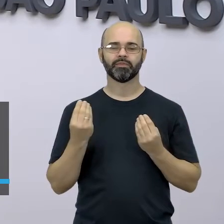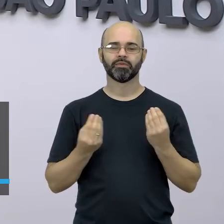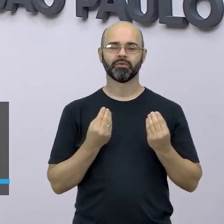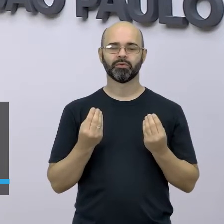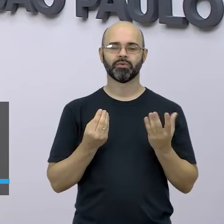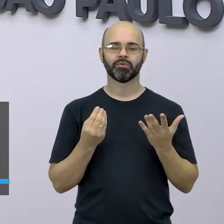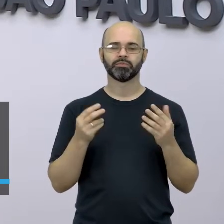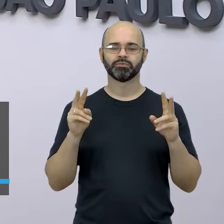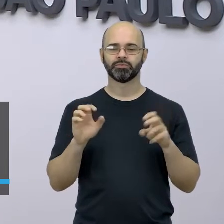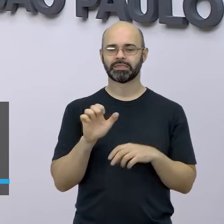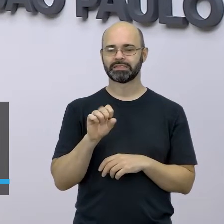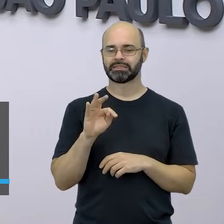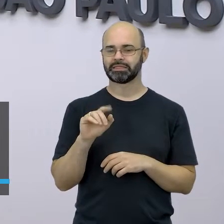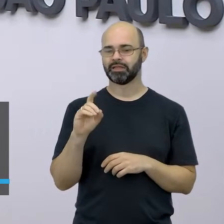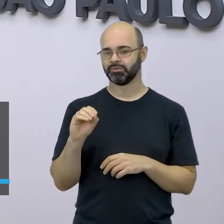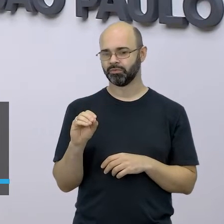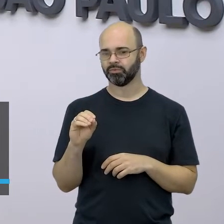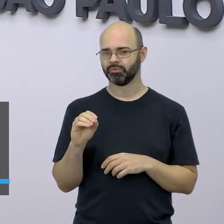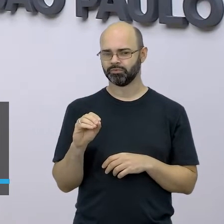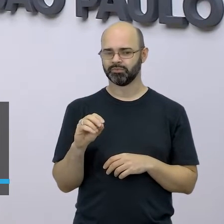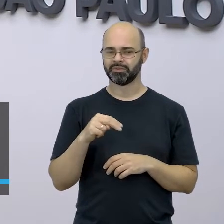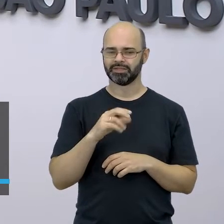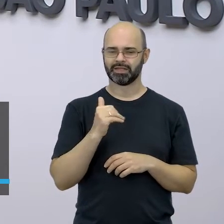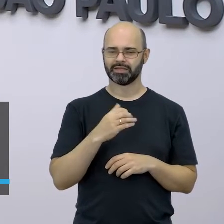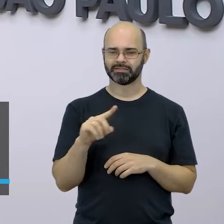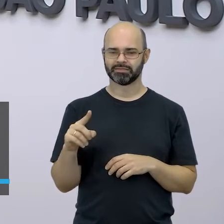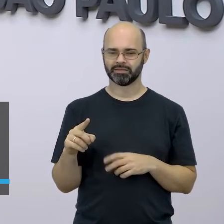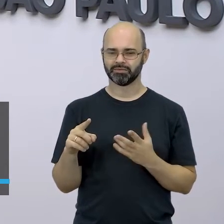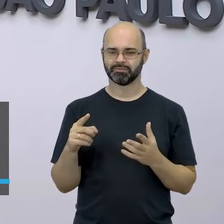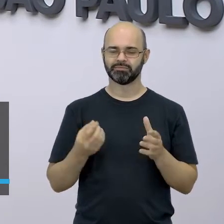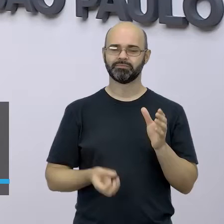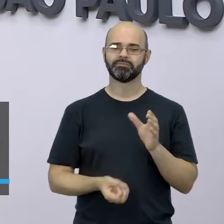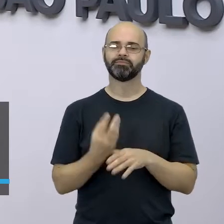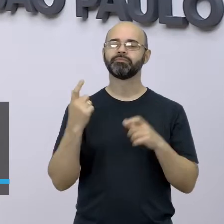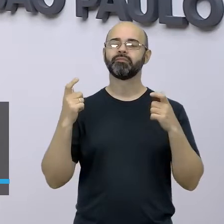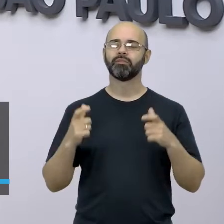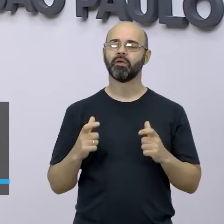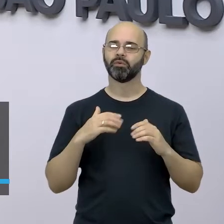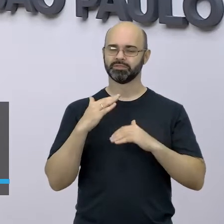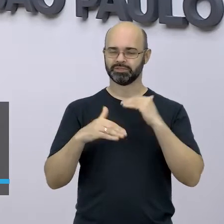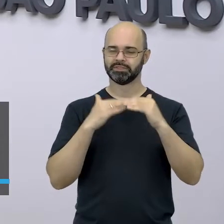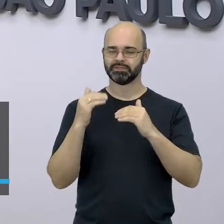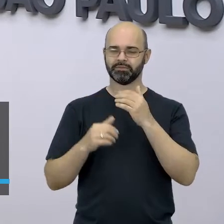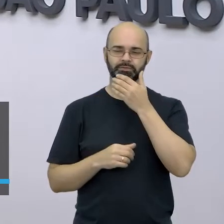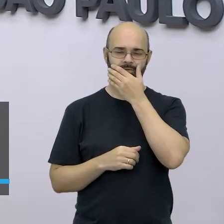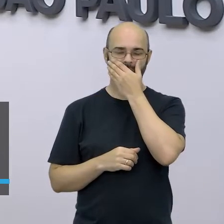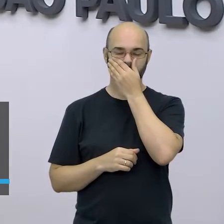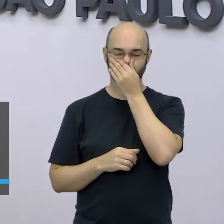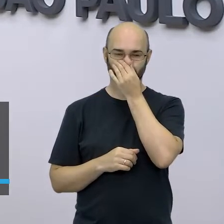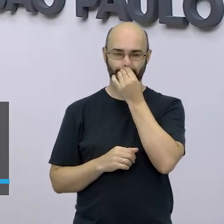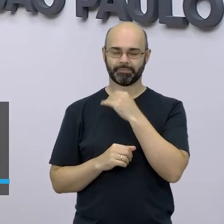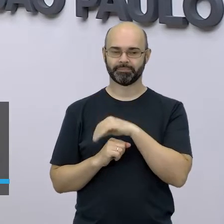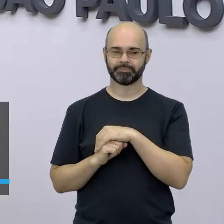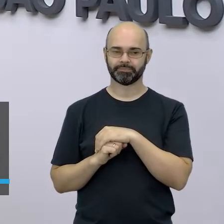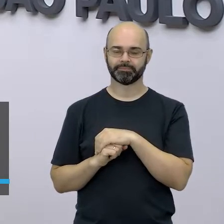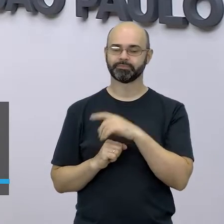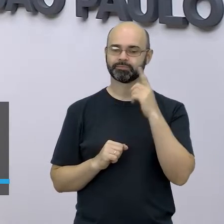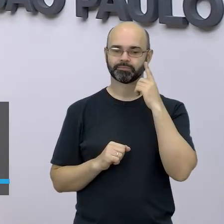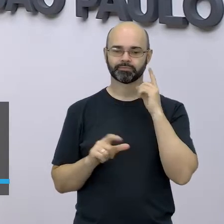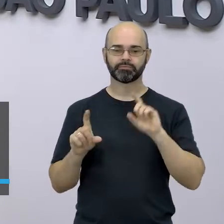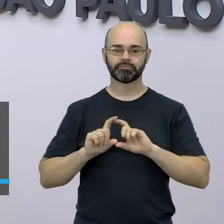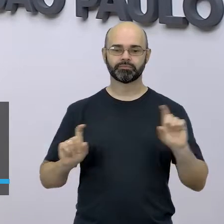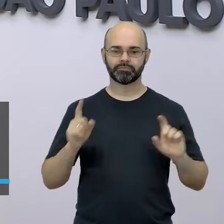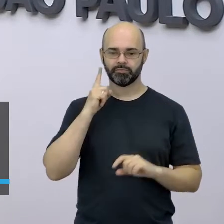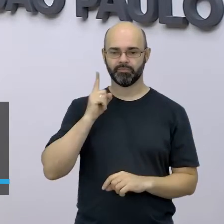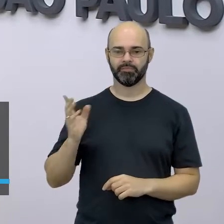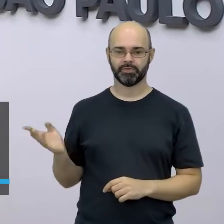O Estado-nação, o Estado que é onde ocorre esse tal do desenvolvimento. Então, vejam só que no GC mesmo que vocês